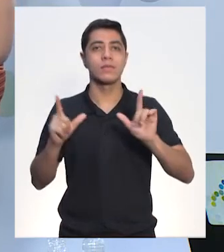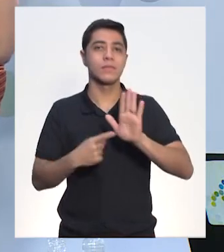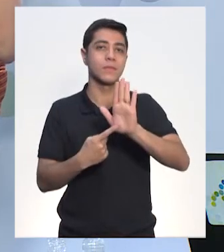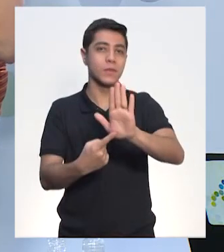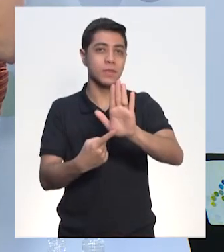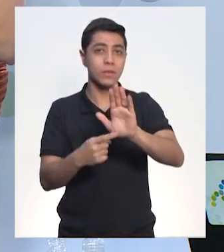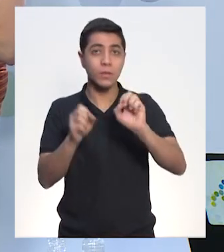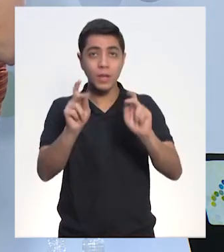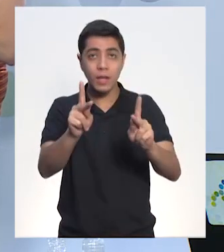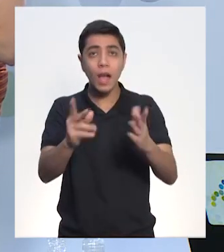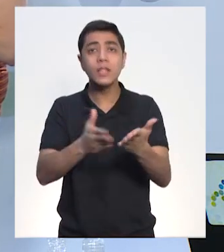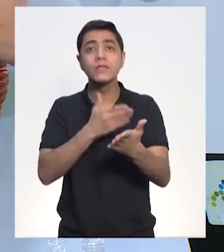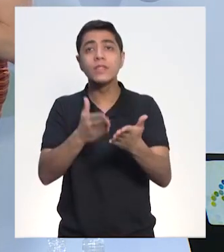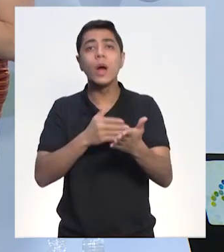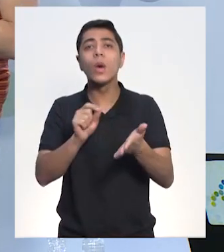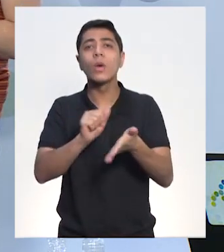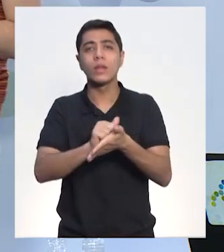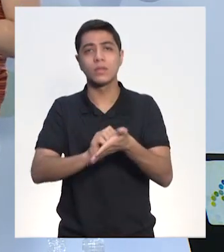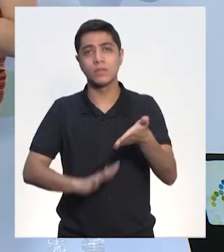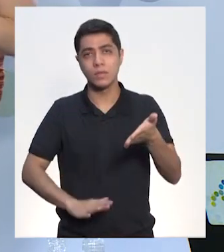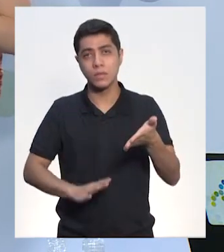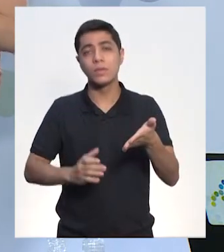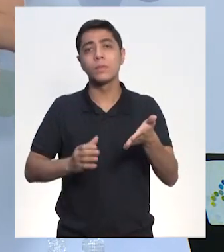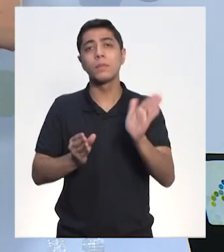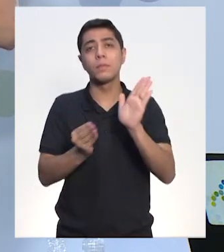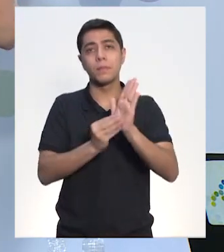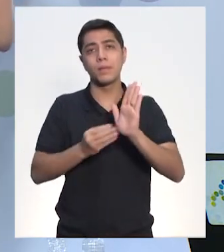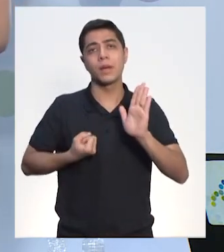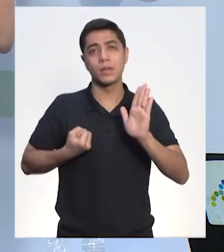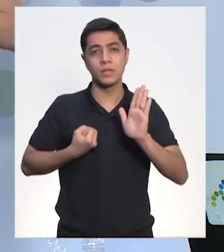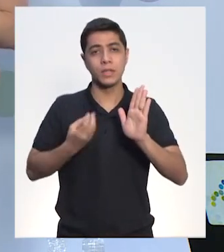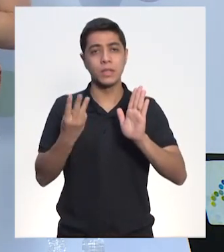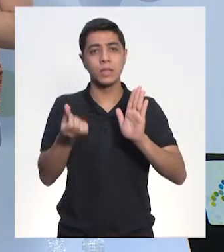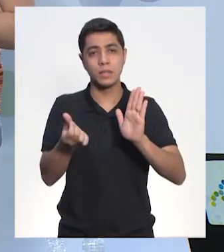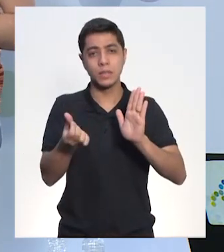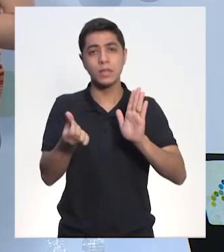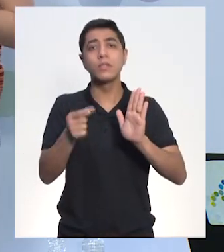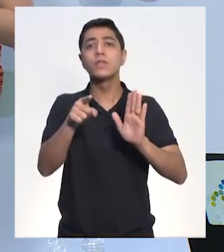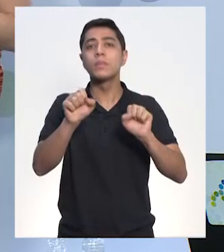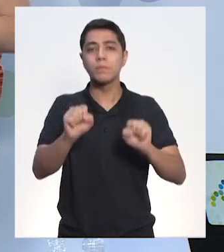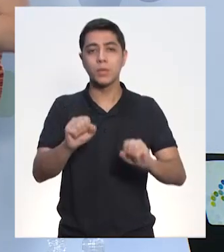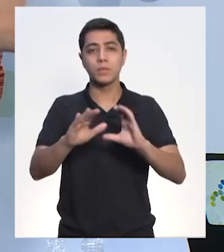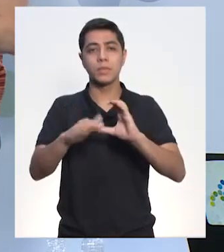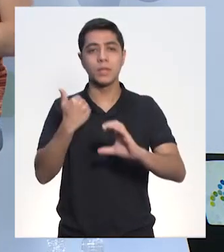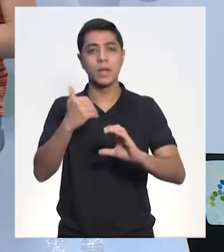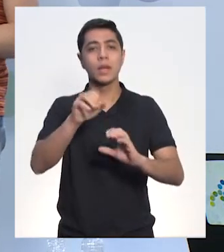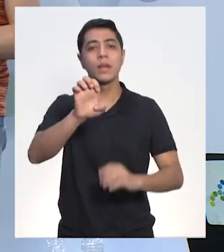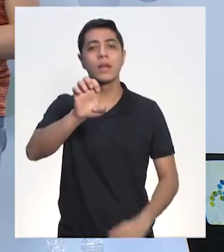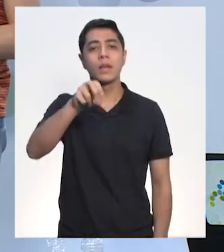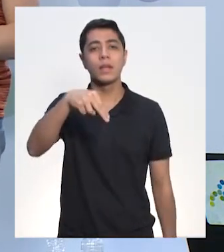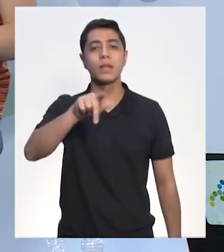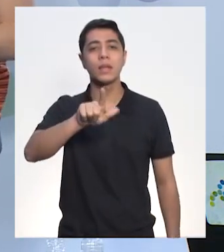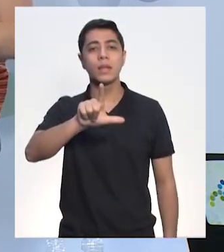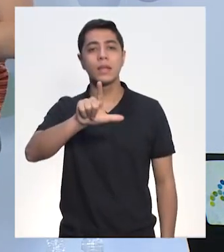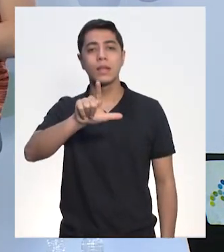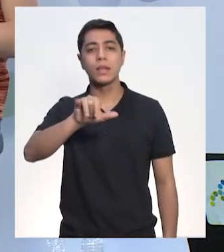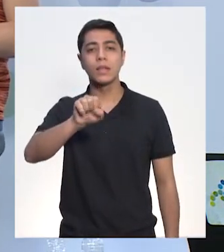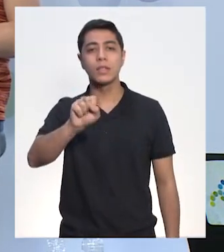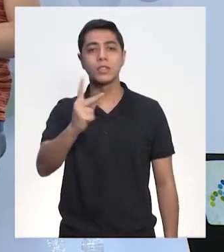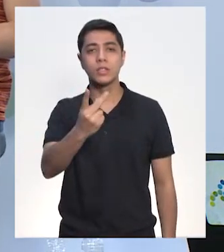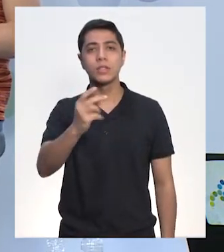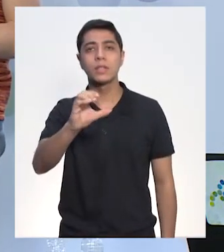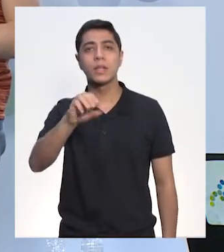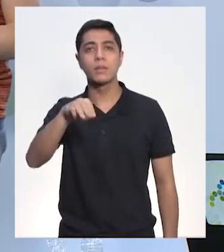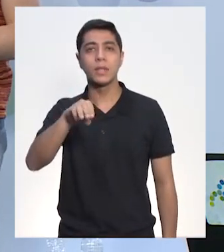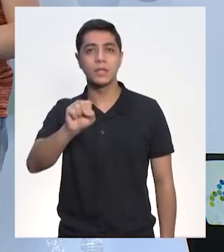aluno, na página 36, certo? Se você pode compartilhar usando o English CMSP e vai aparecer para vocês agora o link para vocês falarem